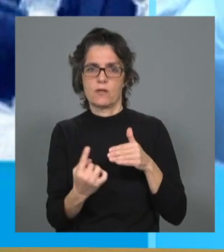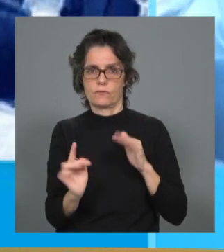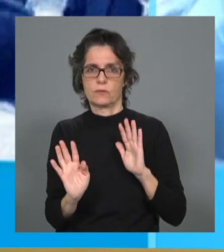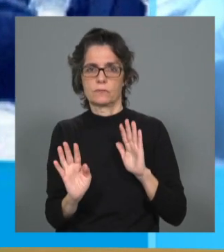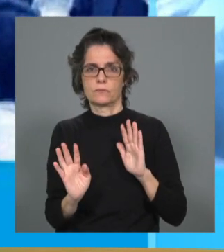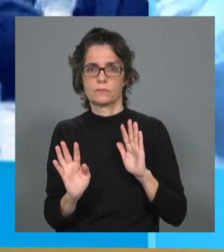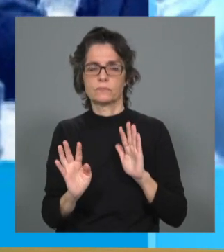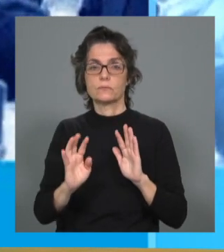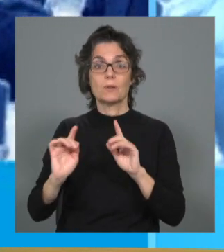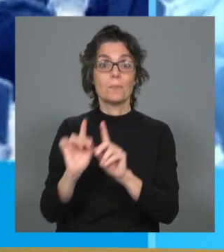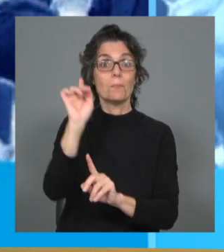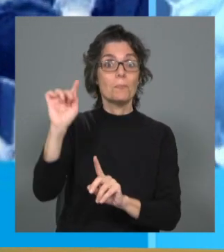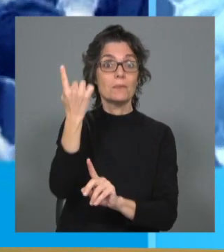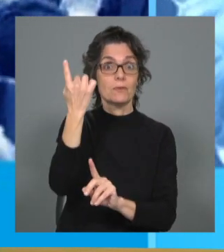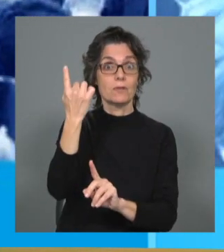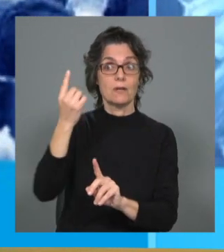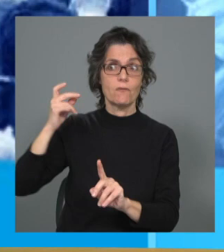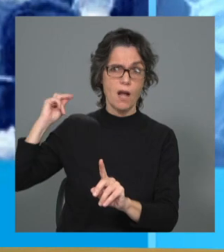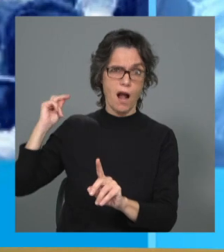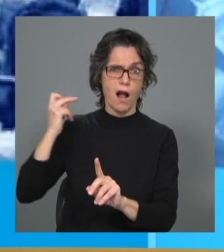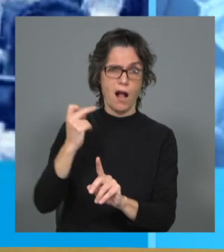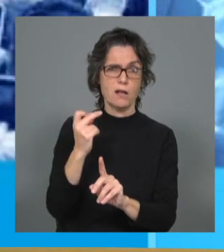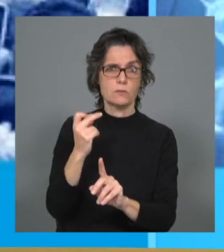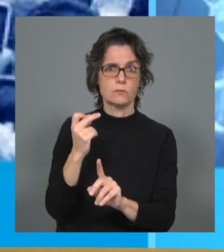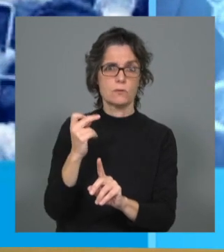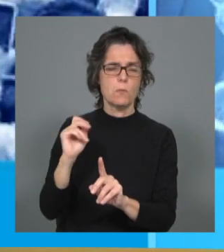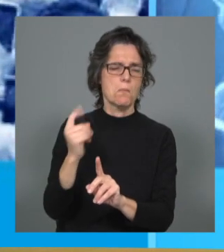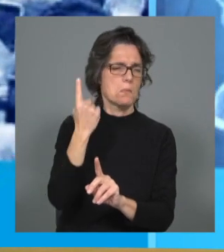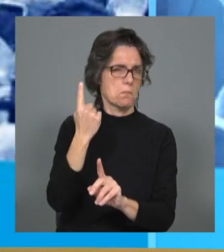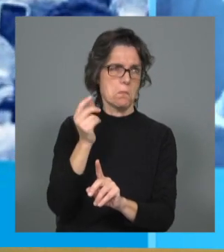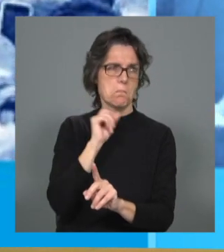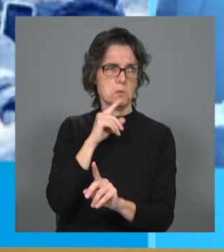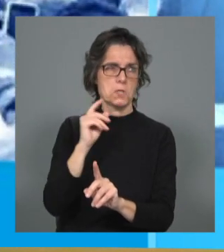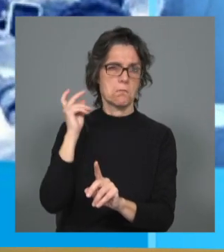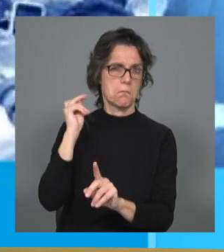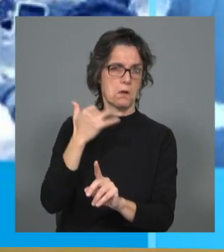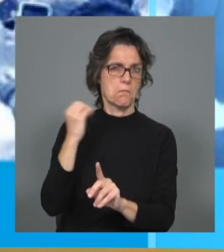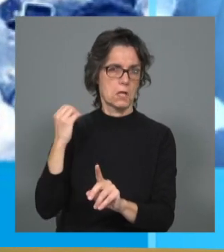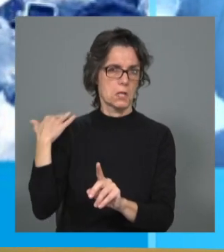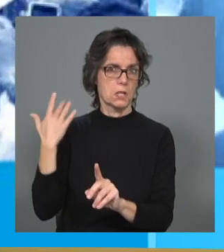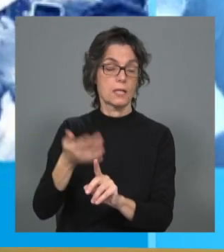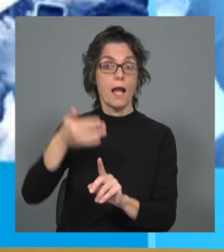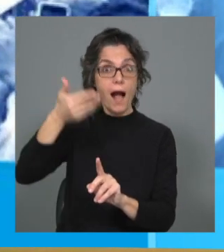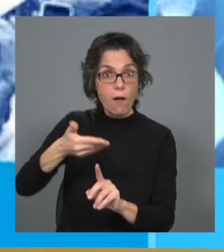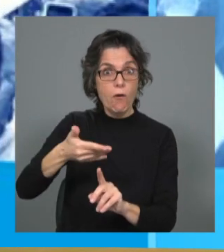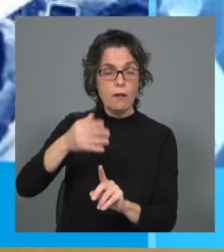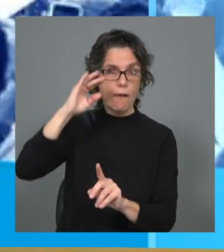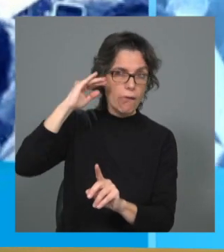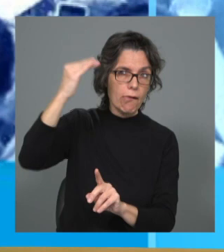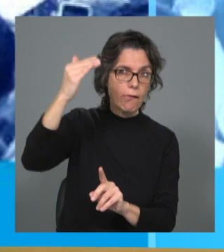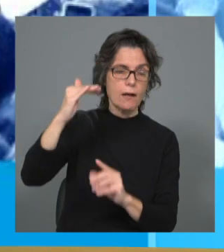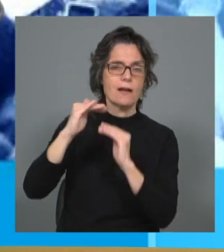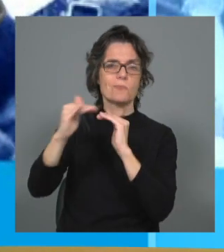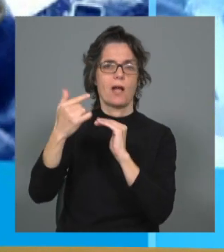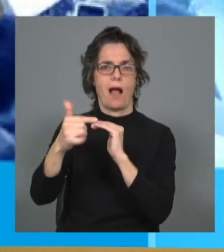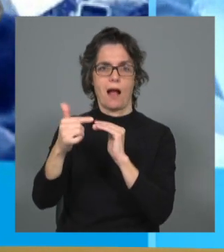primeira vez desde há muitos anos, pela primeira vez, se calhar desde há 20 anos ou mais, nós temos um horizonte de alguma